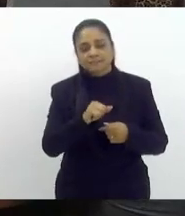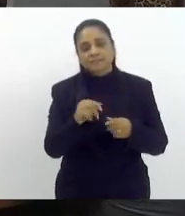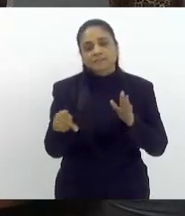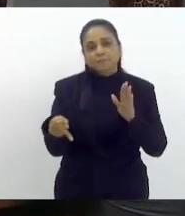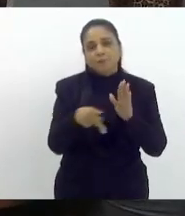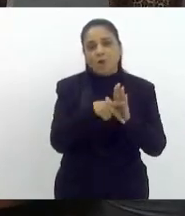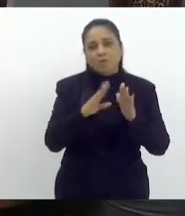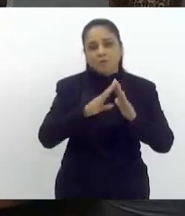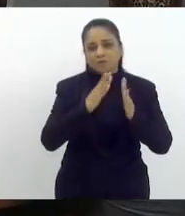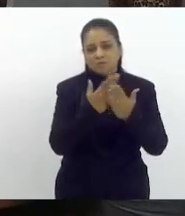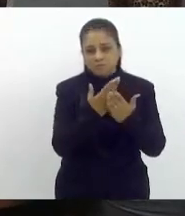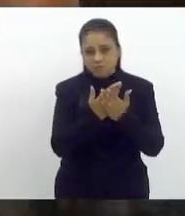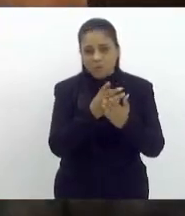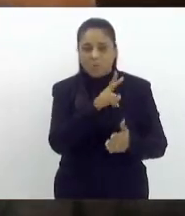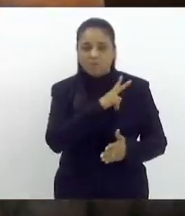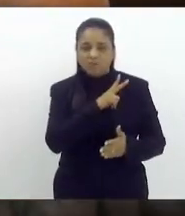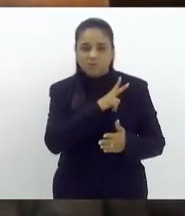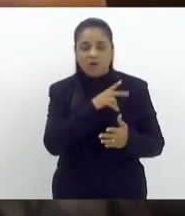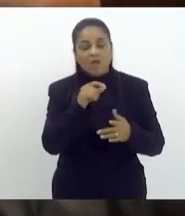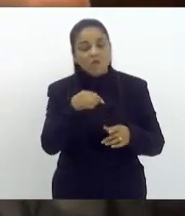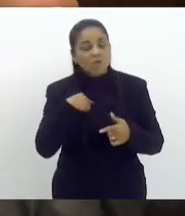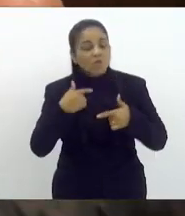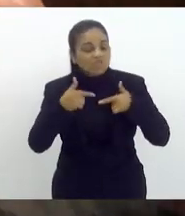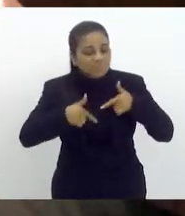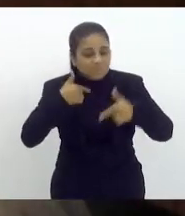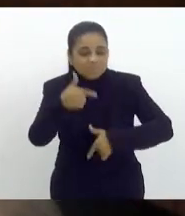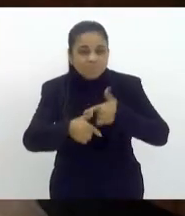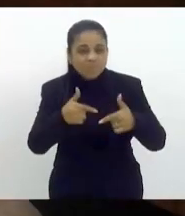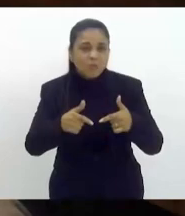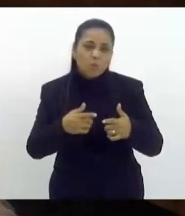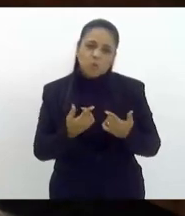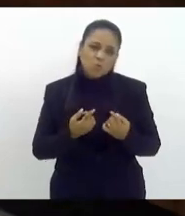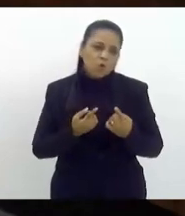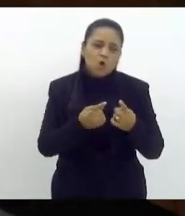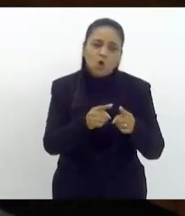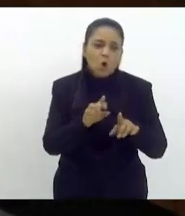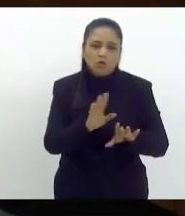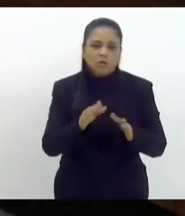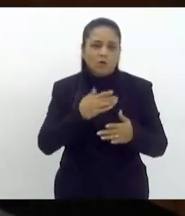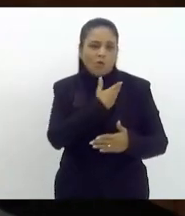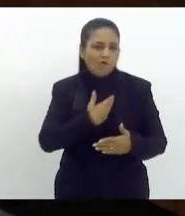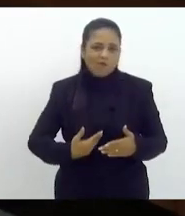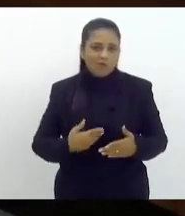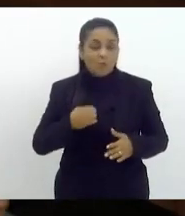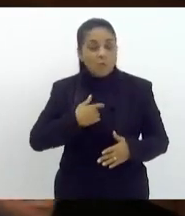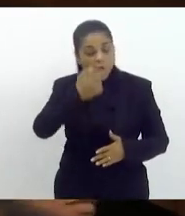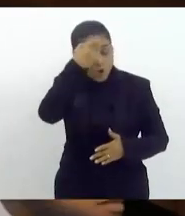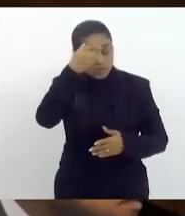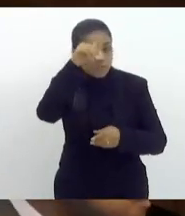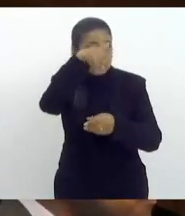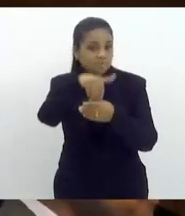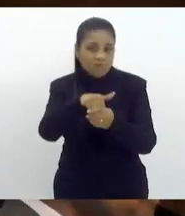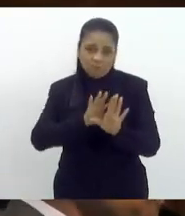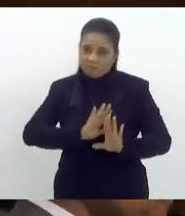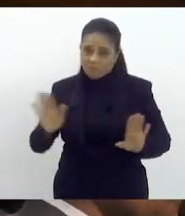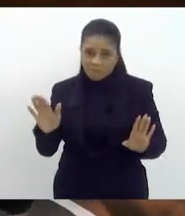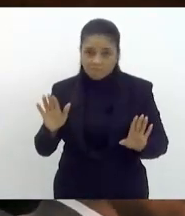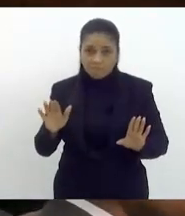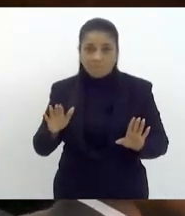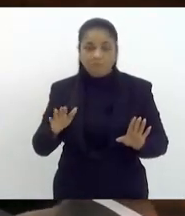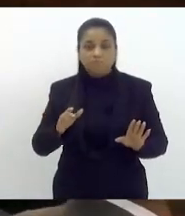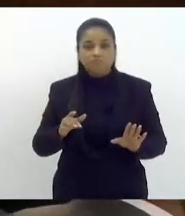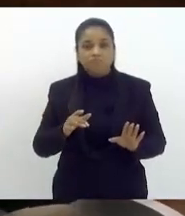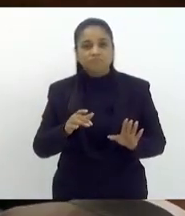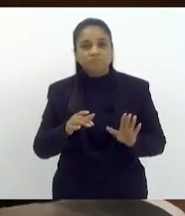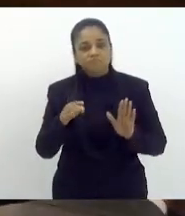a minha parte eu tento não complicar a vida do governo sua posição Marquito não complicar voto de acordo com a minha consciência agora se o critério